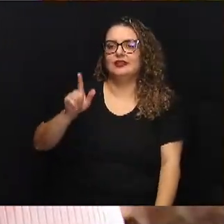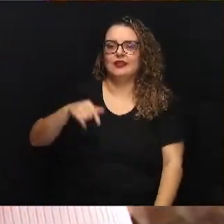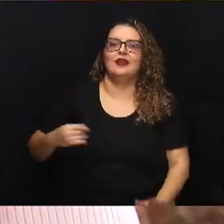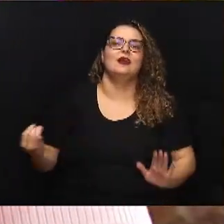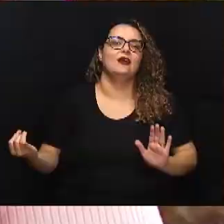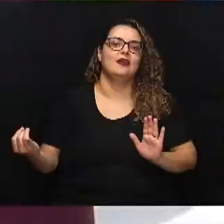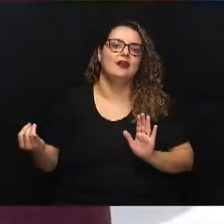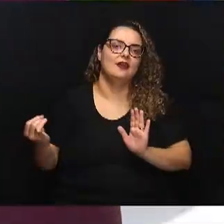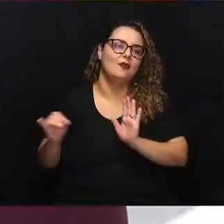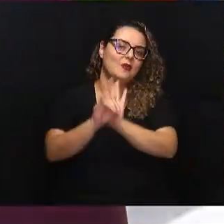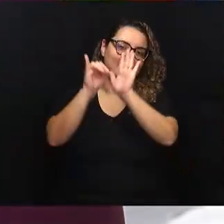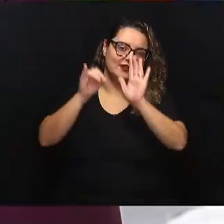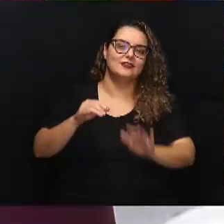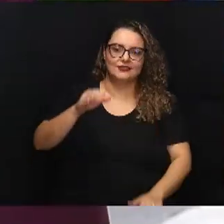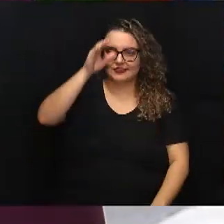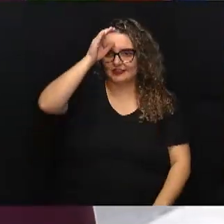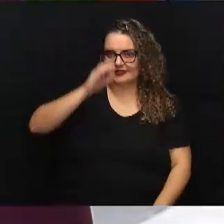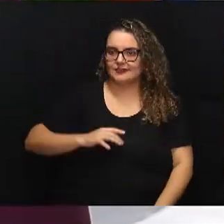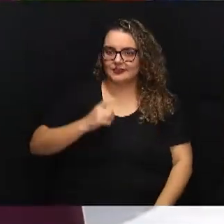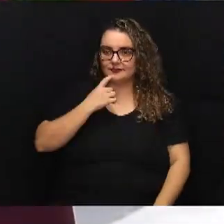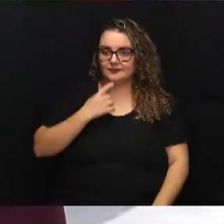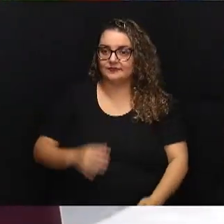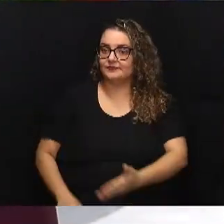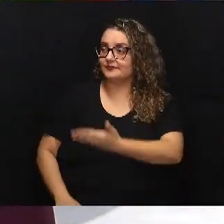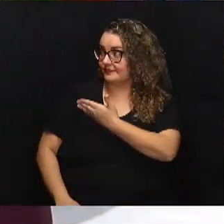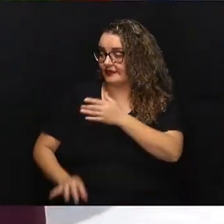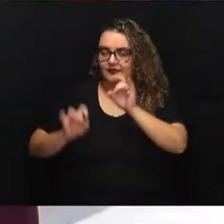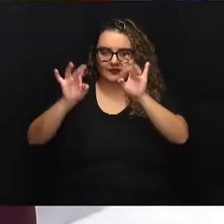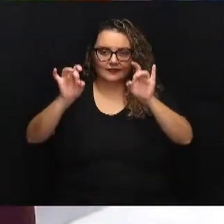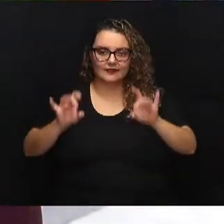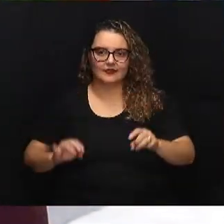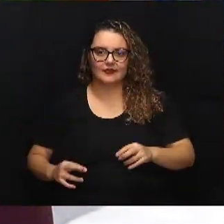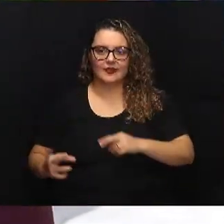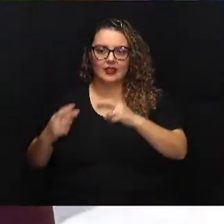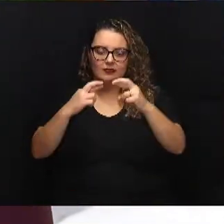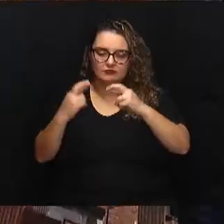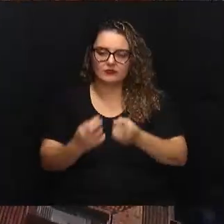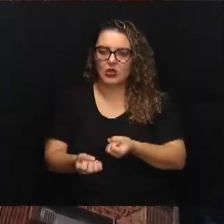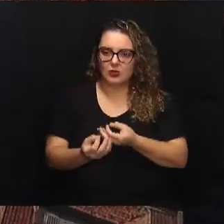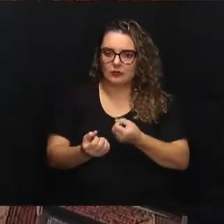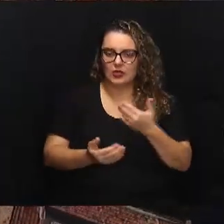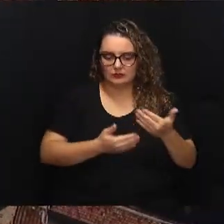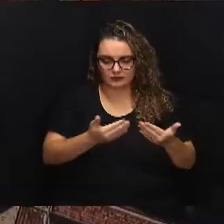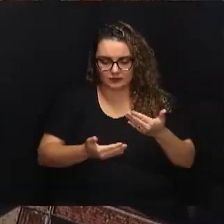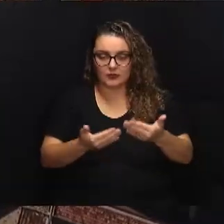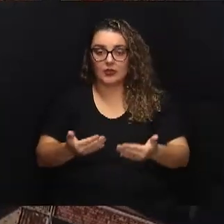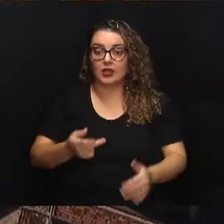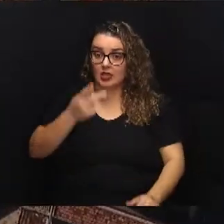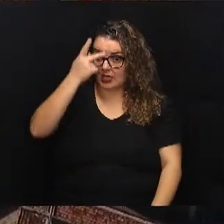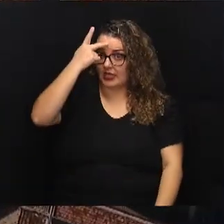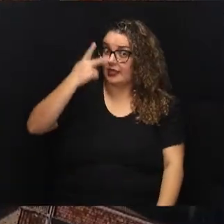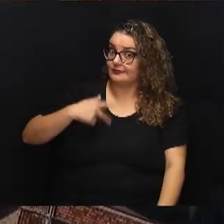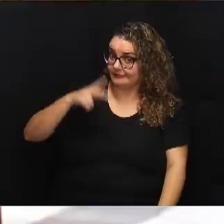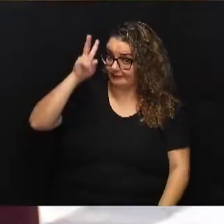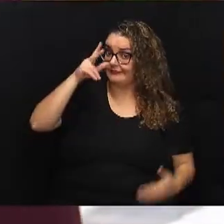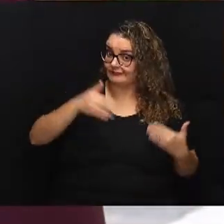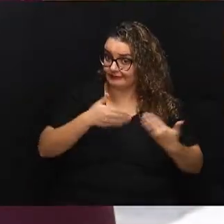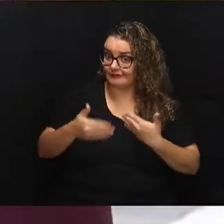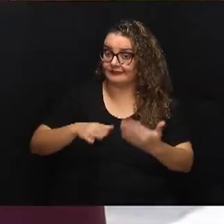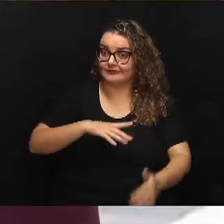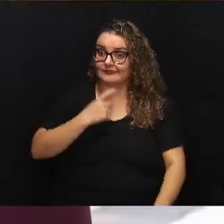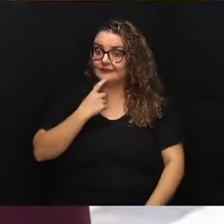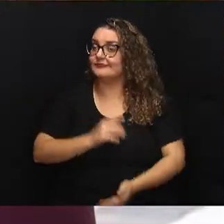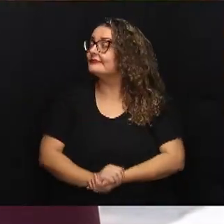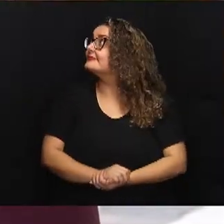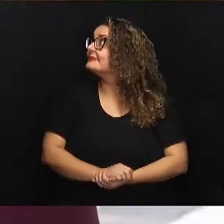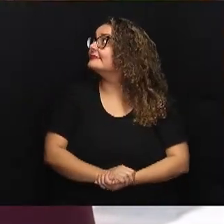dos campineiros. Para a especialista, o levantamento de dados perpassou a própria história da cidade. Foi